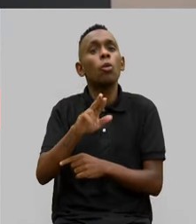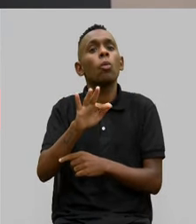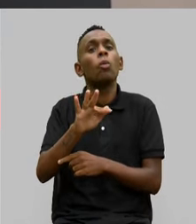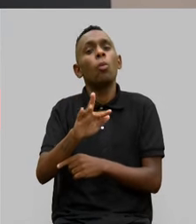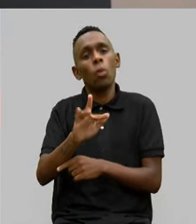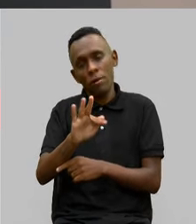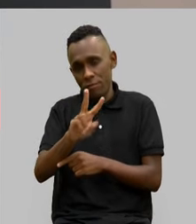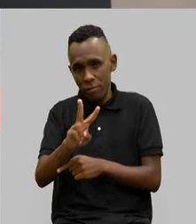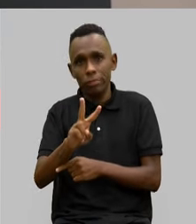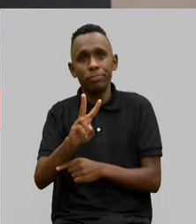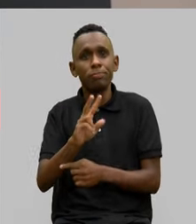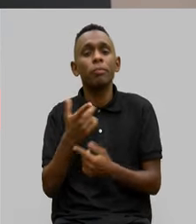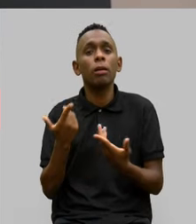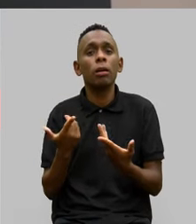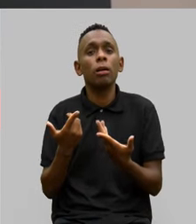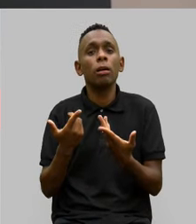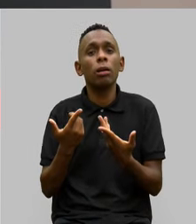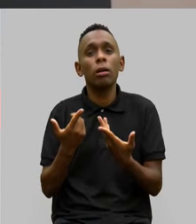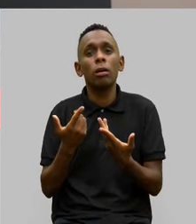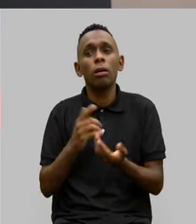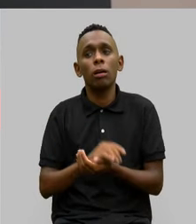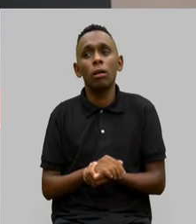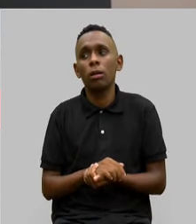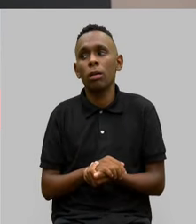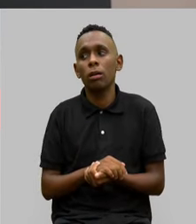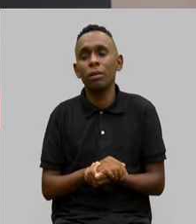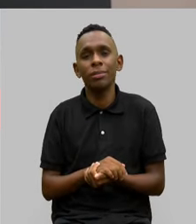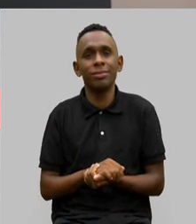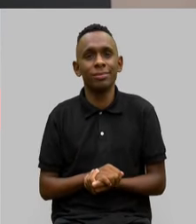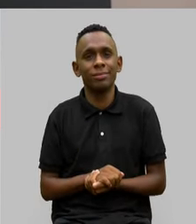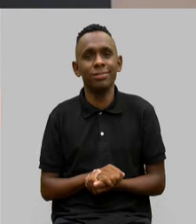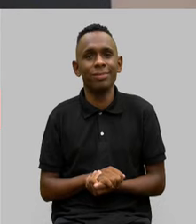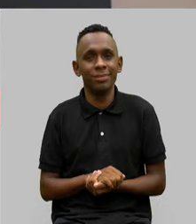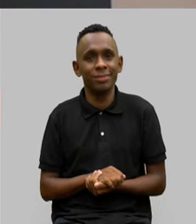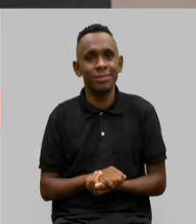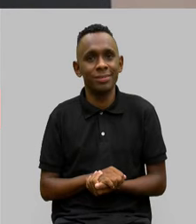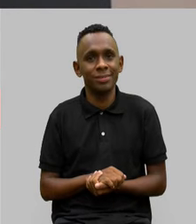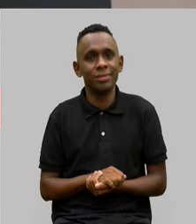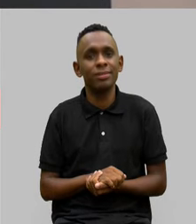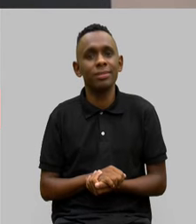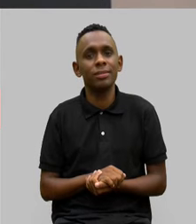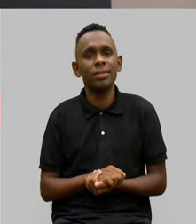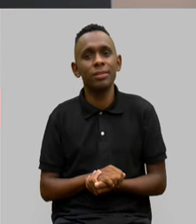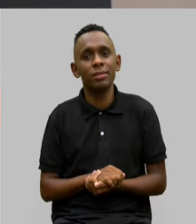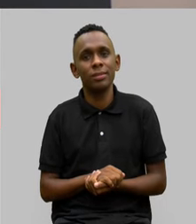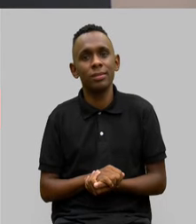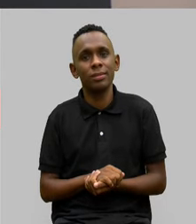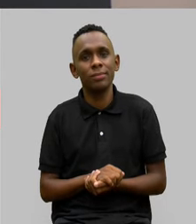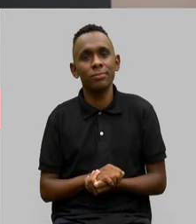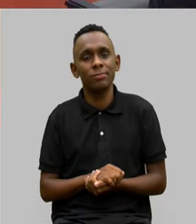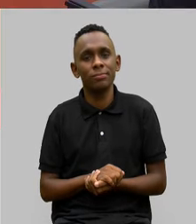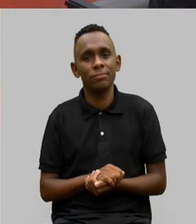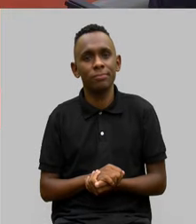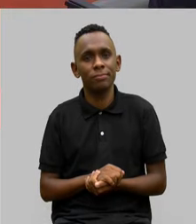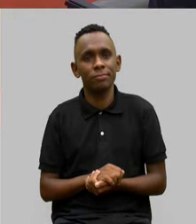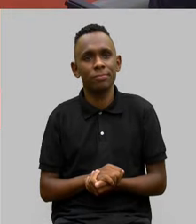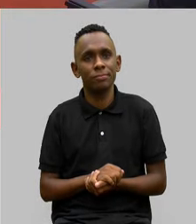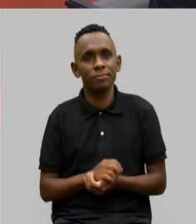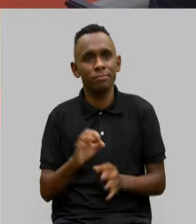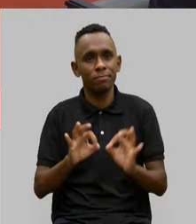brid né Deixa eu ver se eu consigo acertar paraa frente é o grande